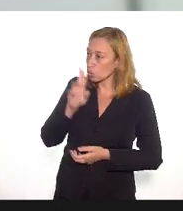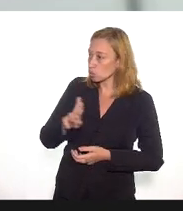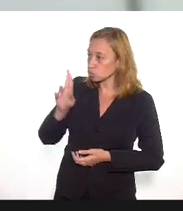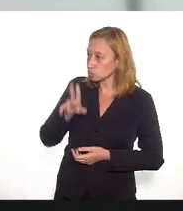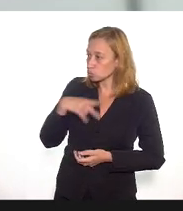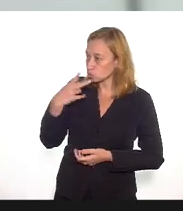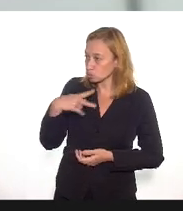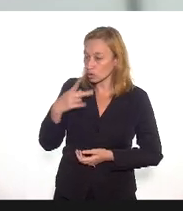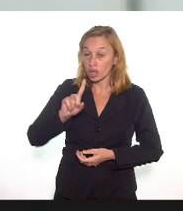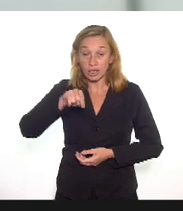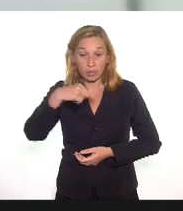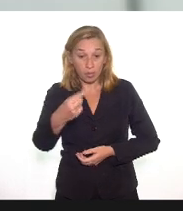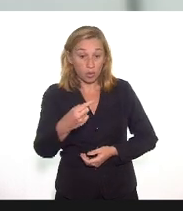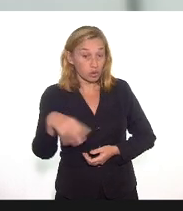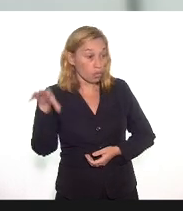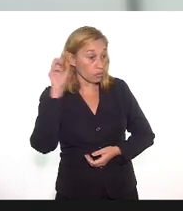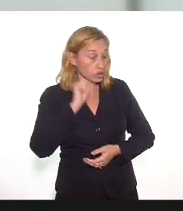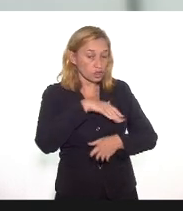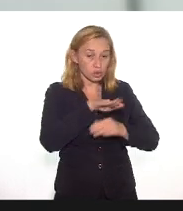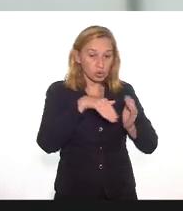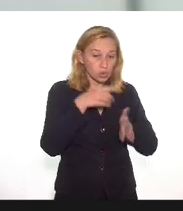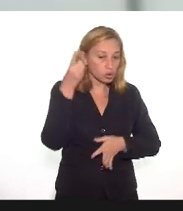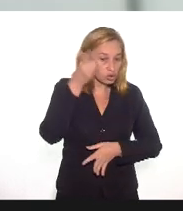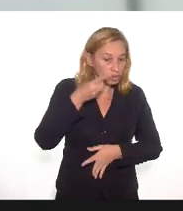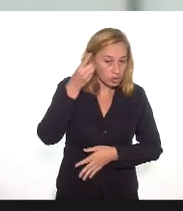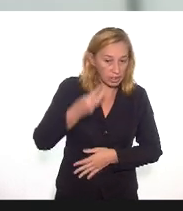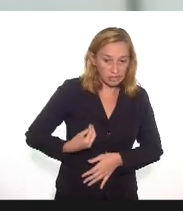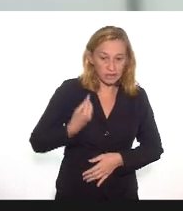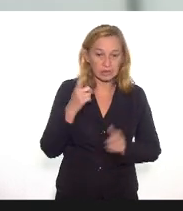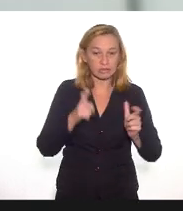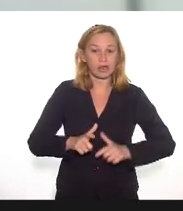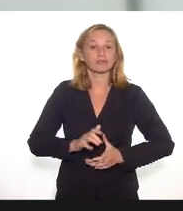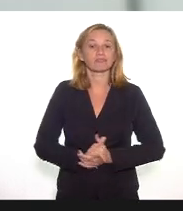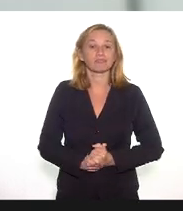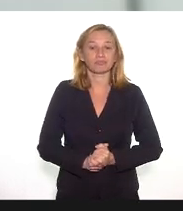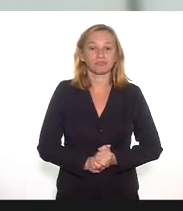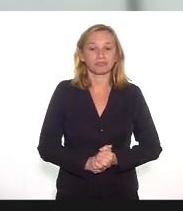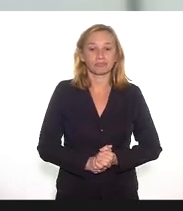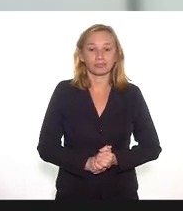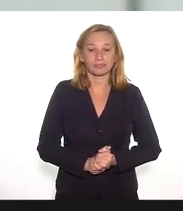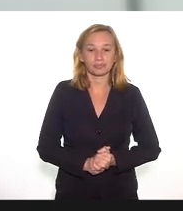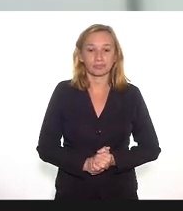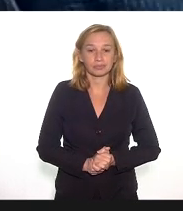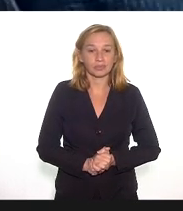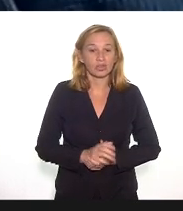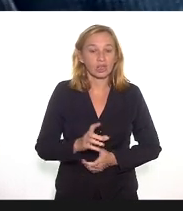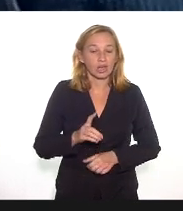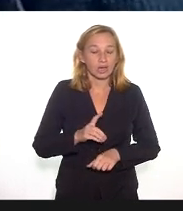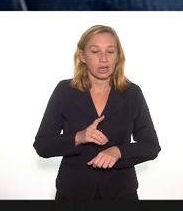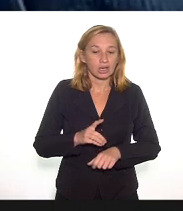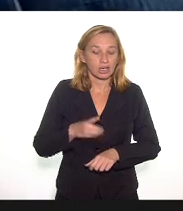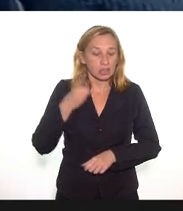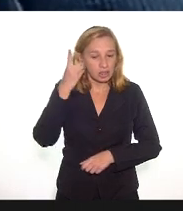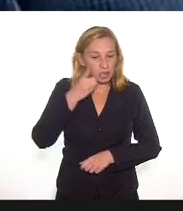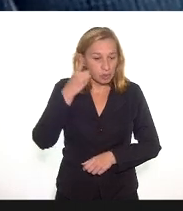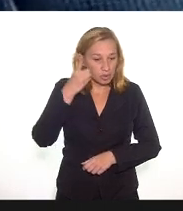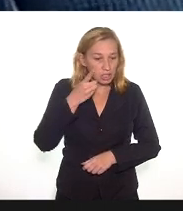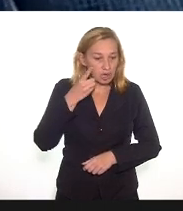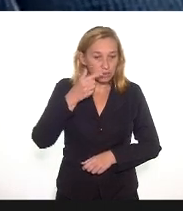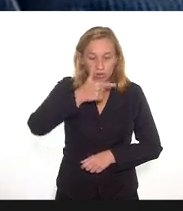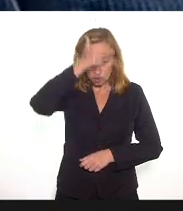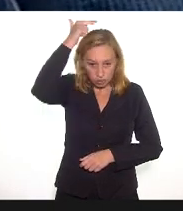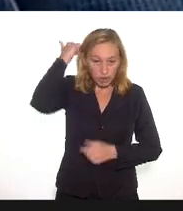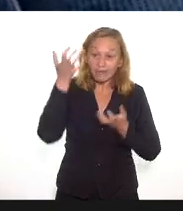depois eu vou ouvir todos os deputados presentes. Deputado Luiz Paulo, se me permite,